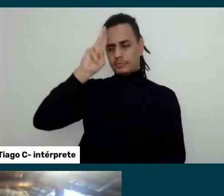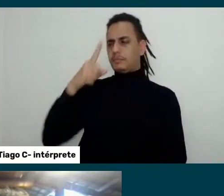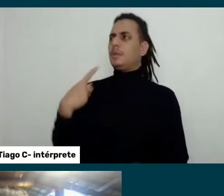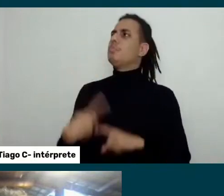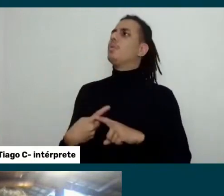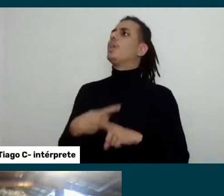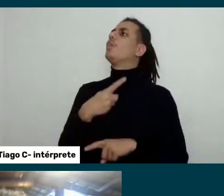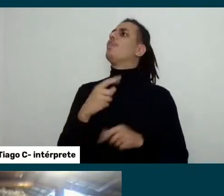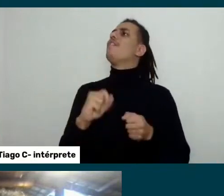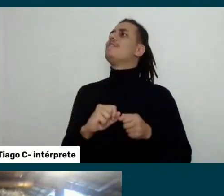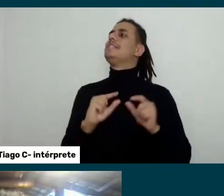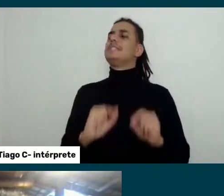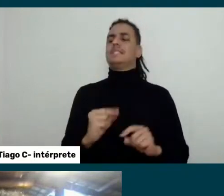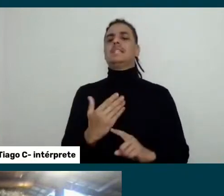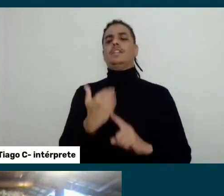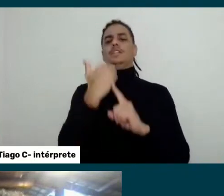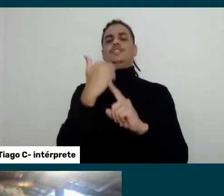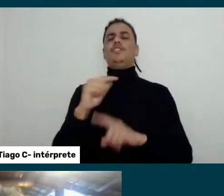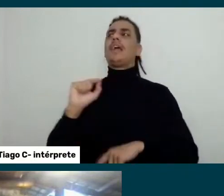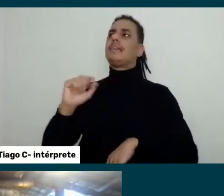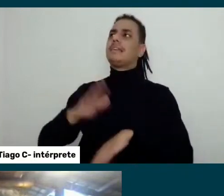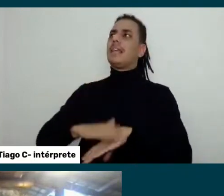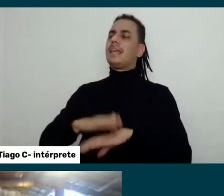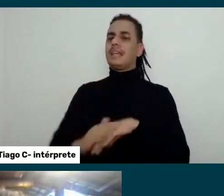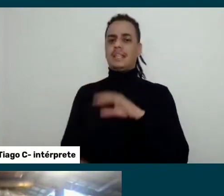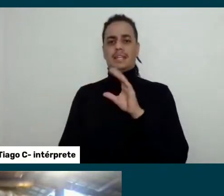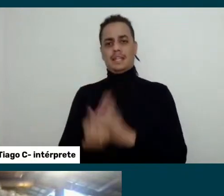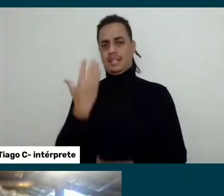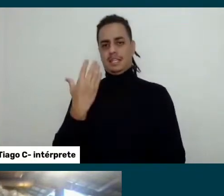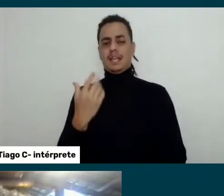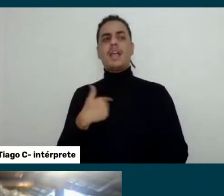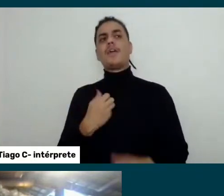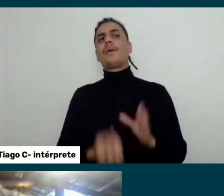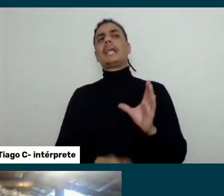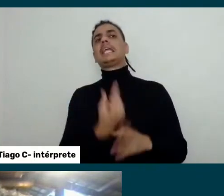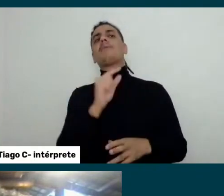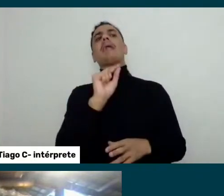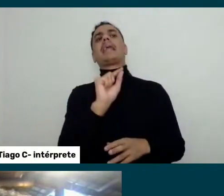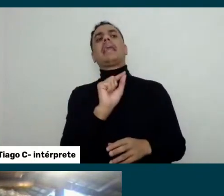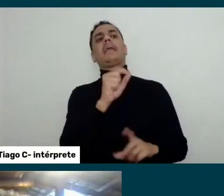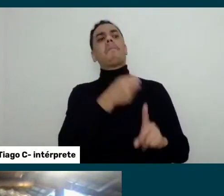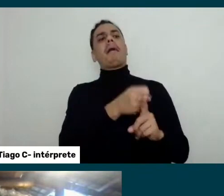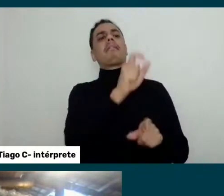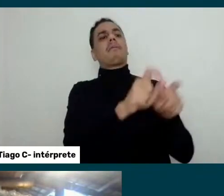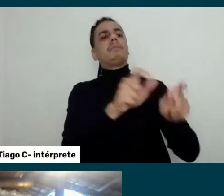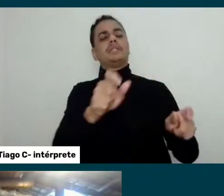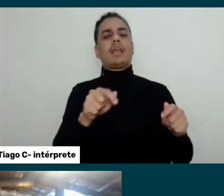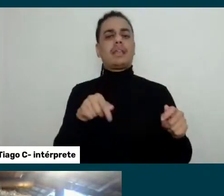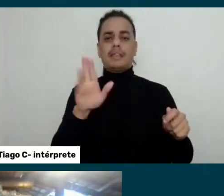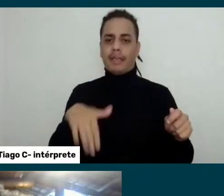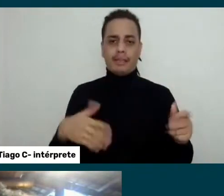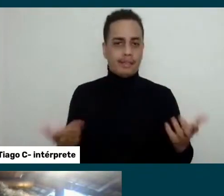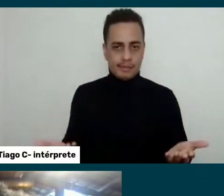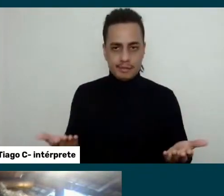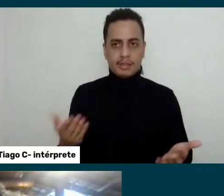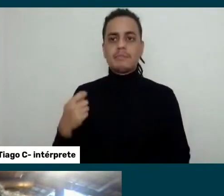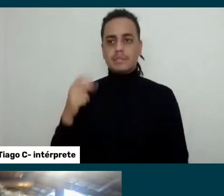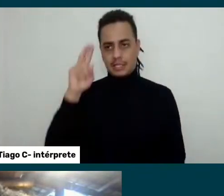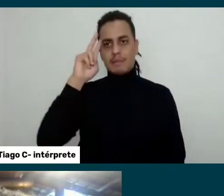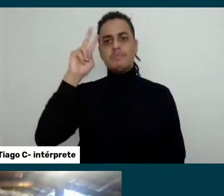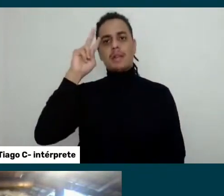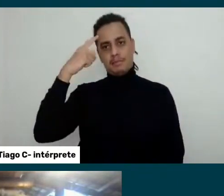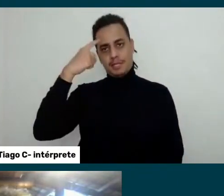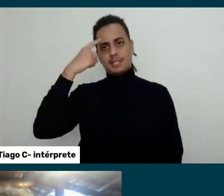fazendo, quem é que está fazendo, para quem estamos fazendo o que estamos fazendo. Porque a